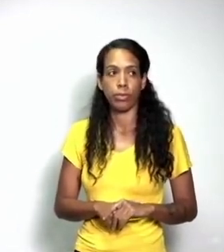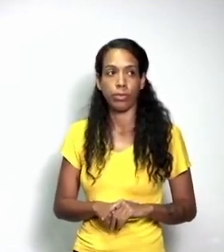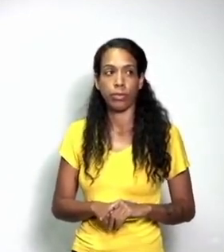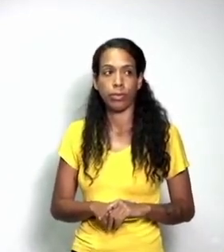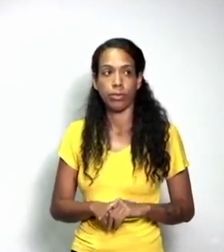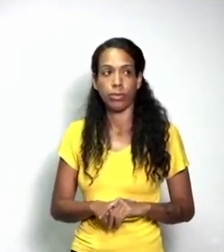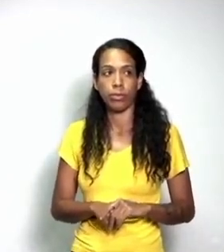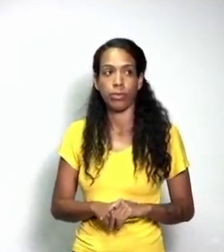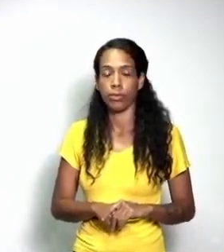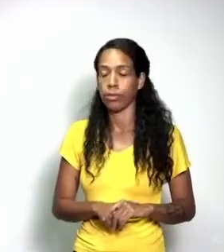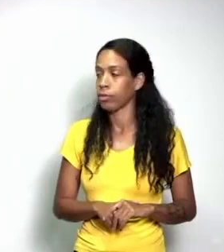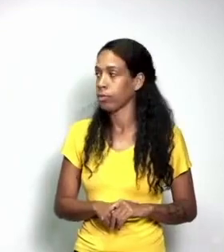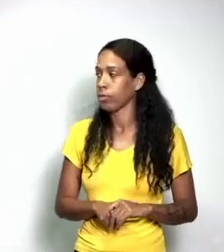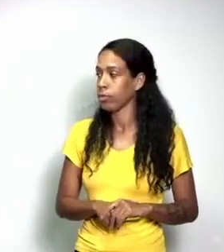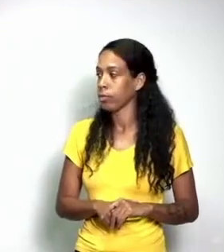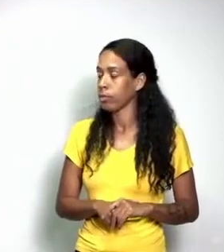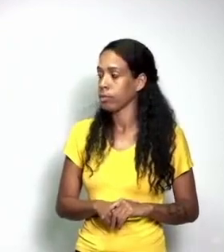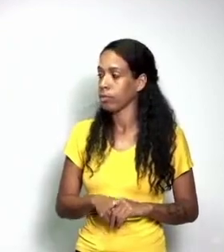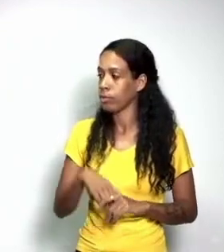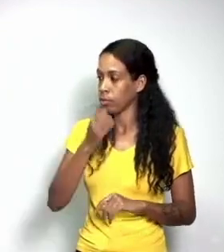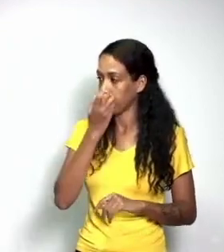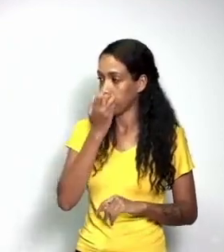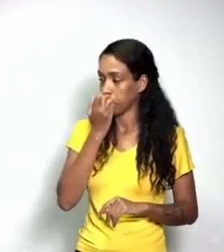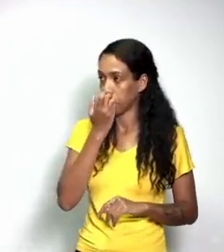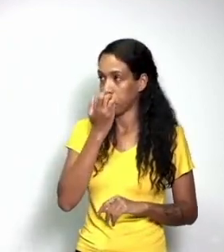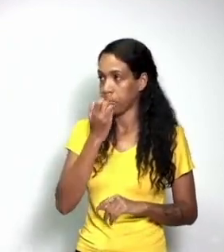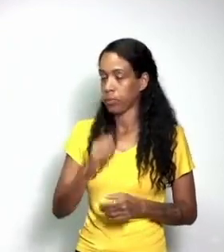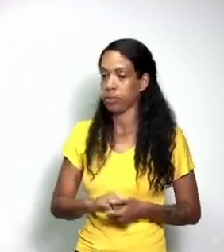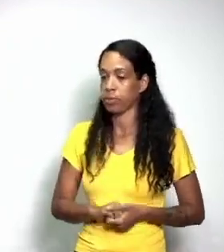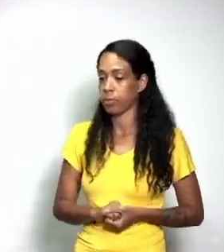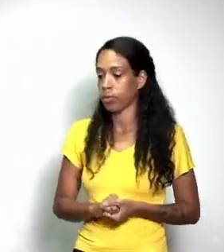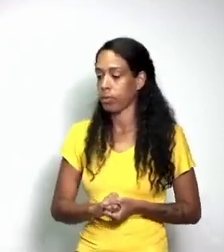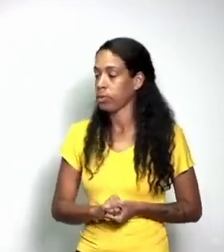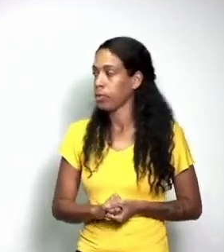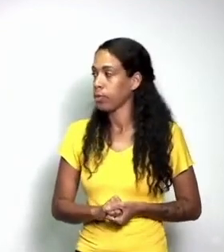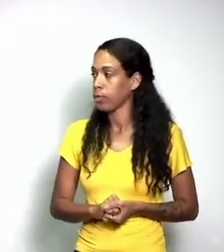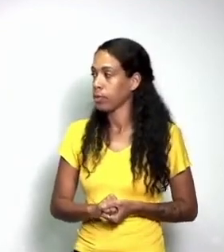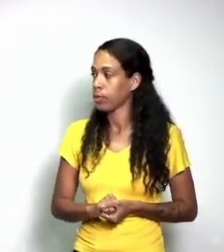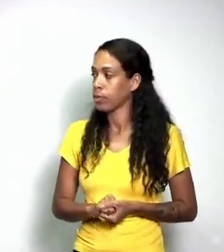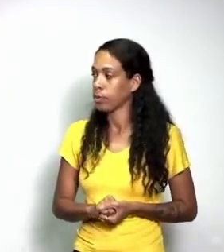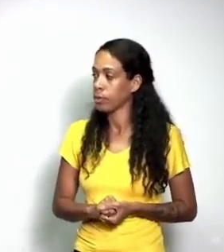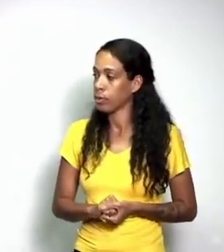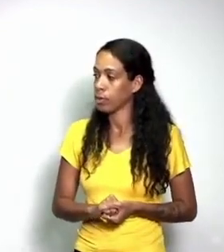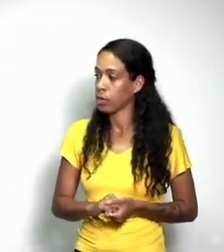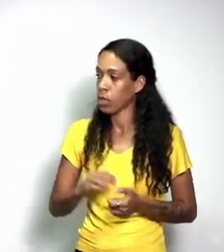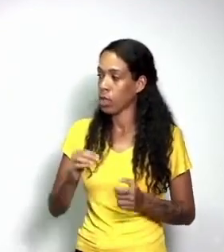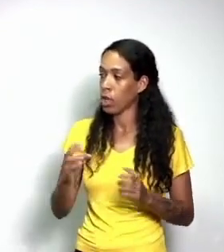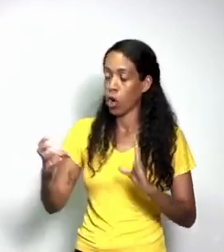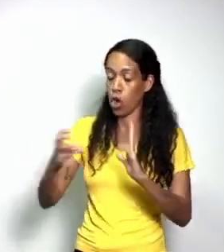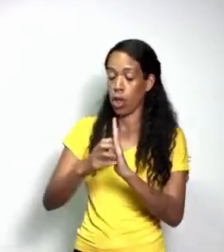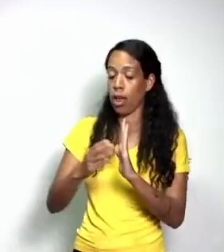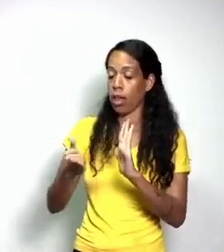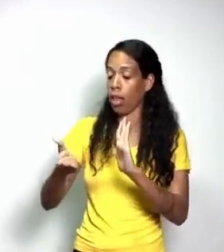Vou pedir sua ajuda para a gente colocar a tampa da câmera, tá?